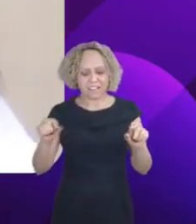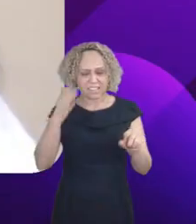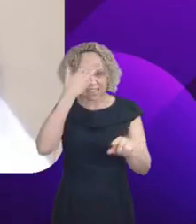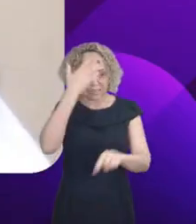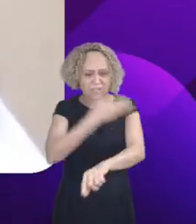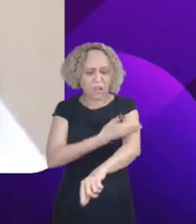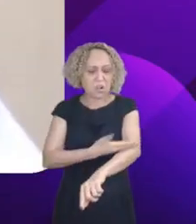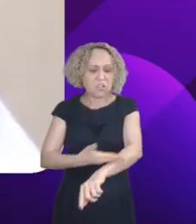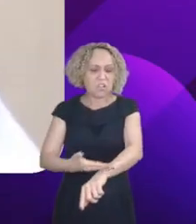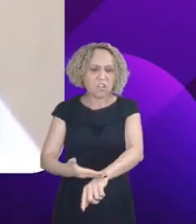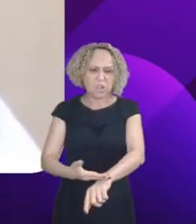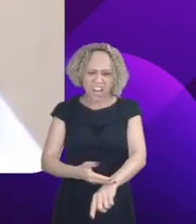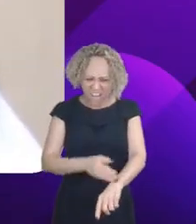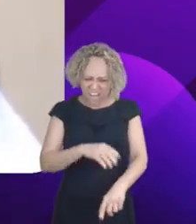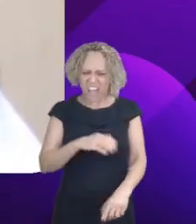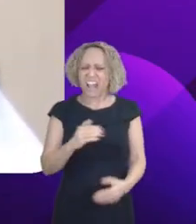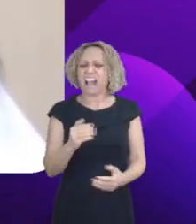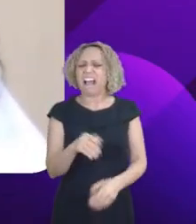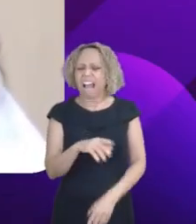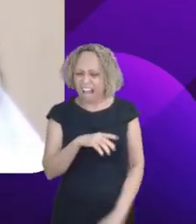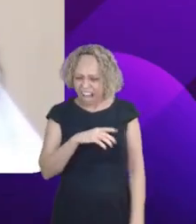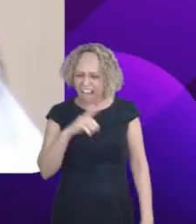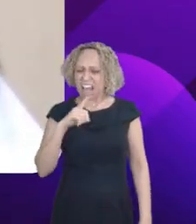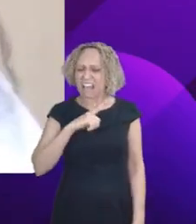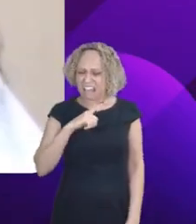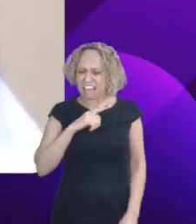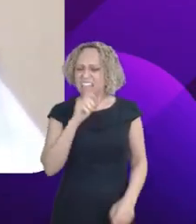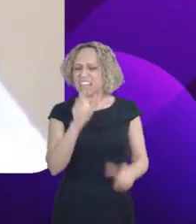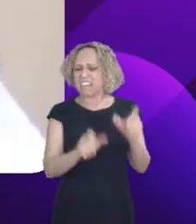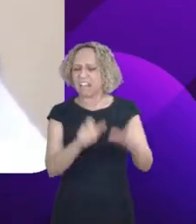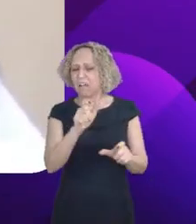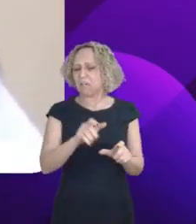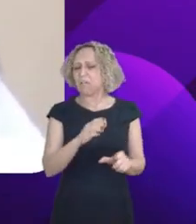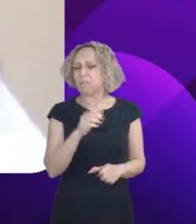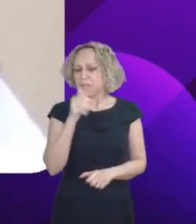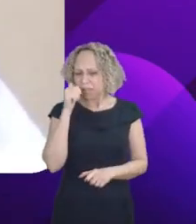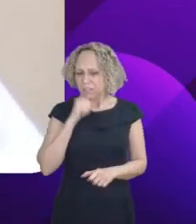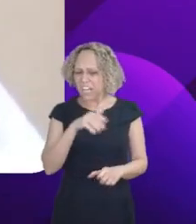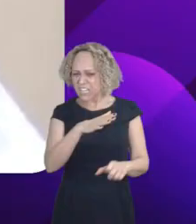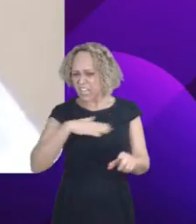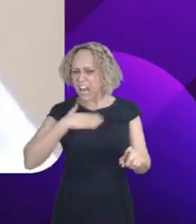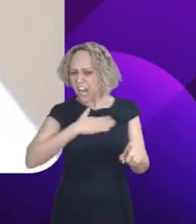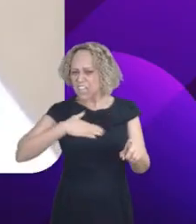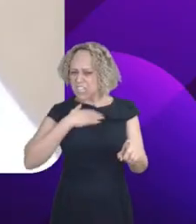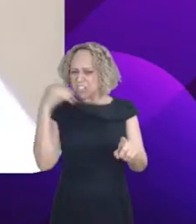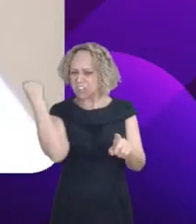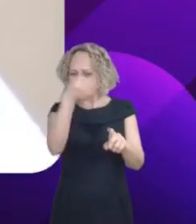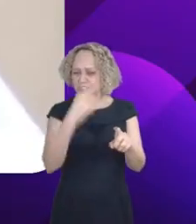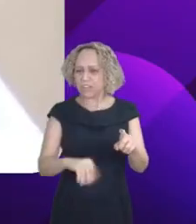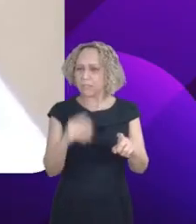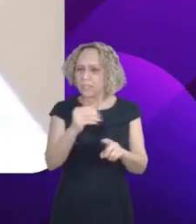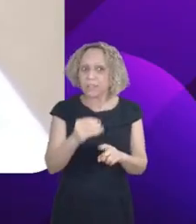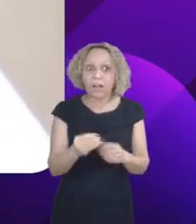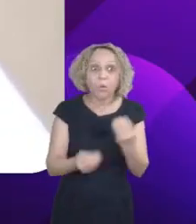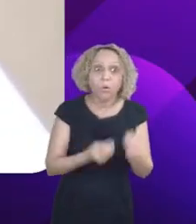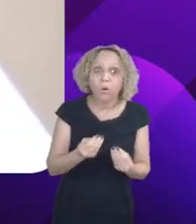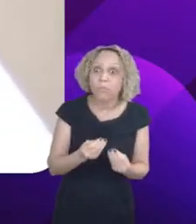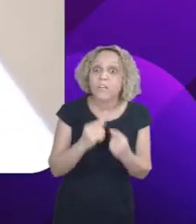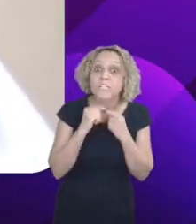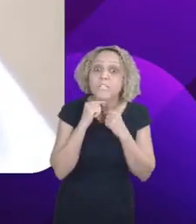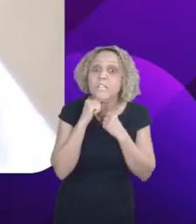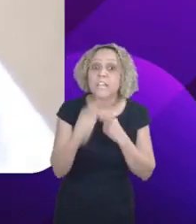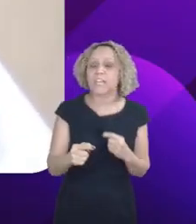não existe mulher que gosta de apanhar. Ou a mulher está humilhada demais para denunciar, machucada demais para reagir, com